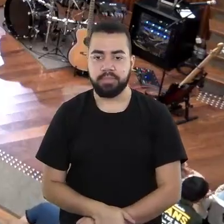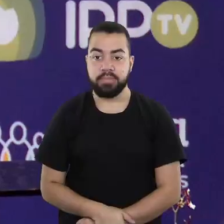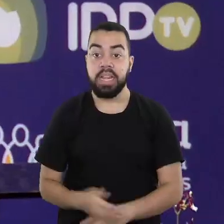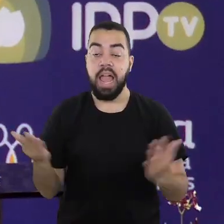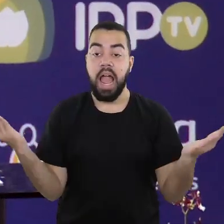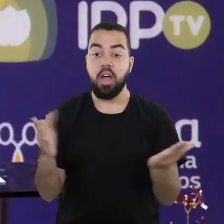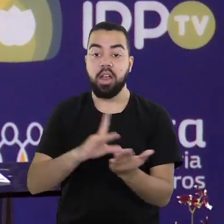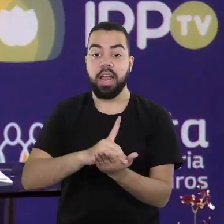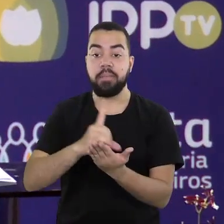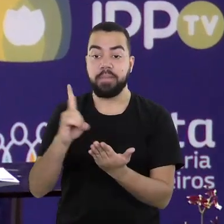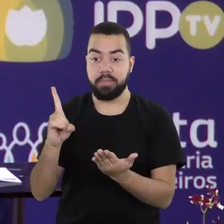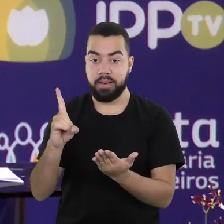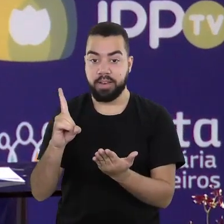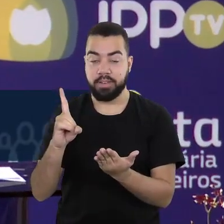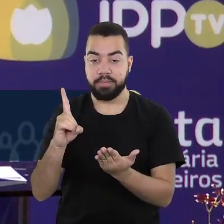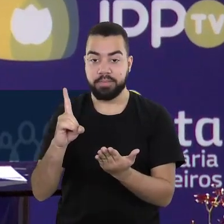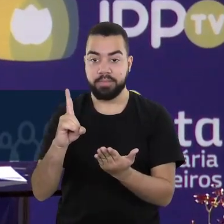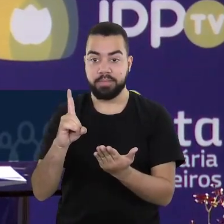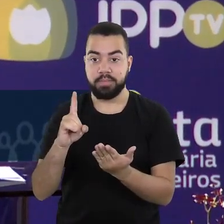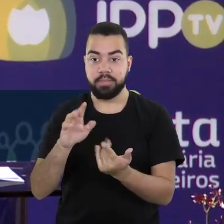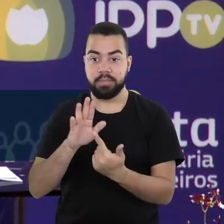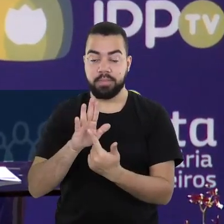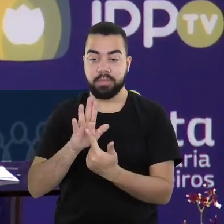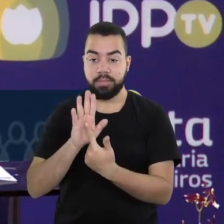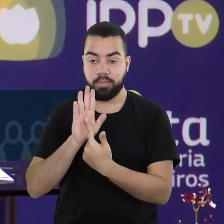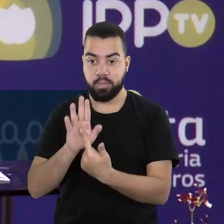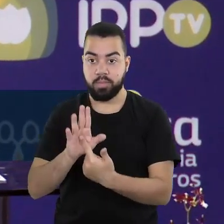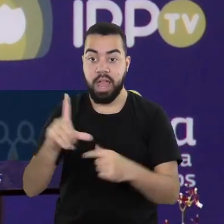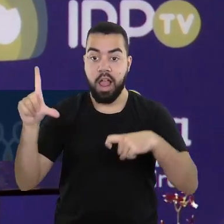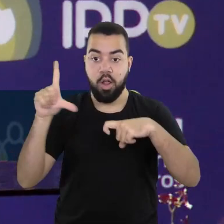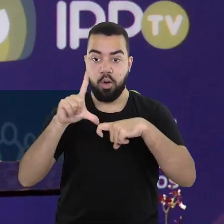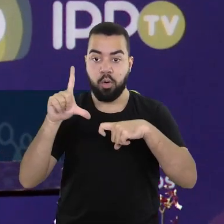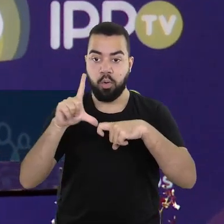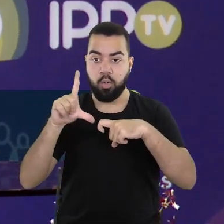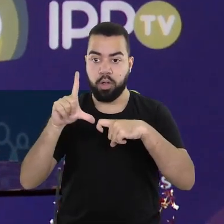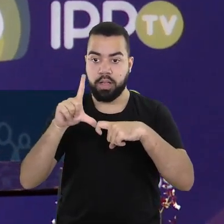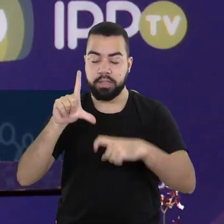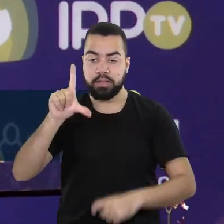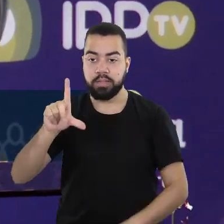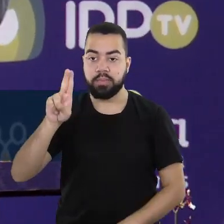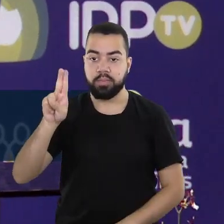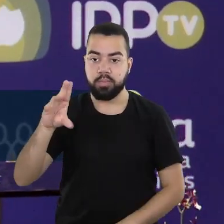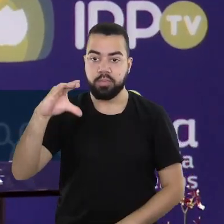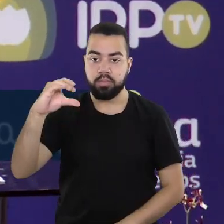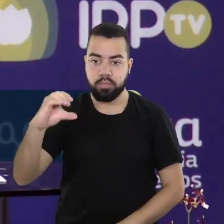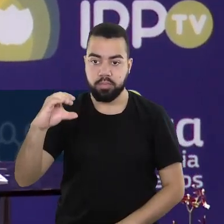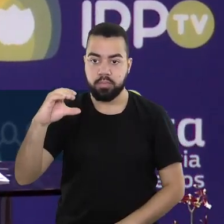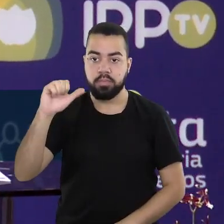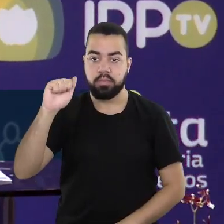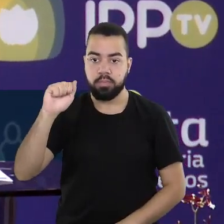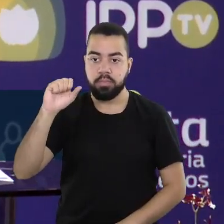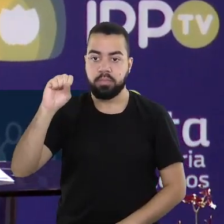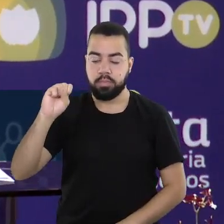Abra a sua Bíblia num texto extremamente conhecido, Lucas capítulo 10.